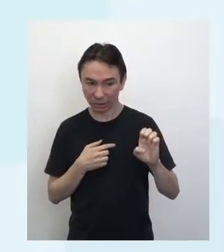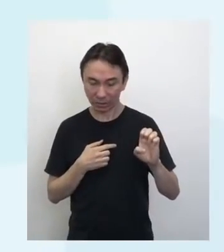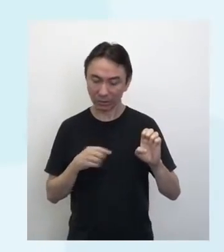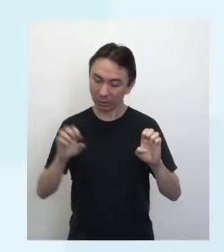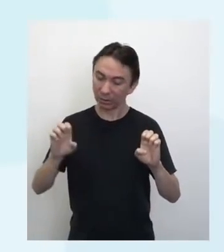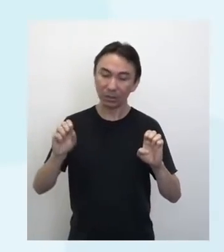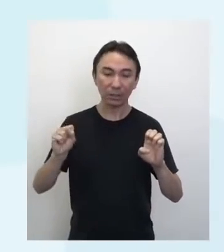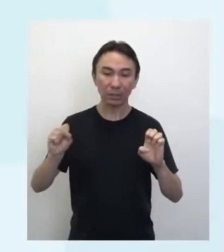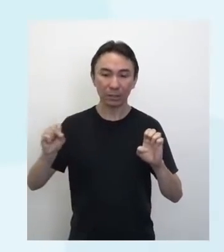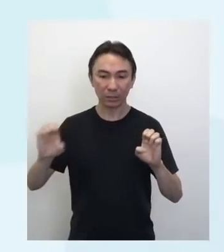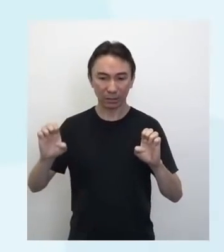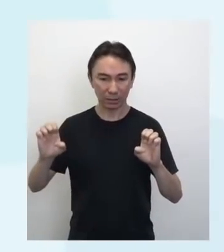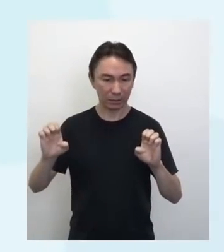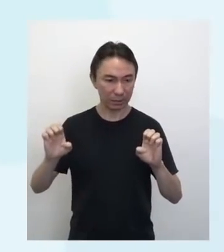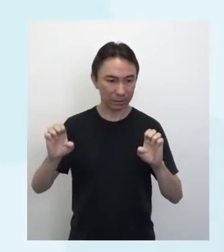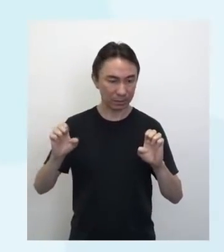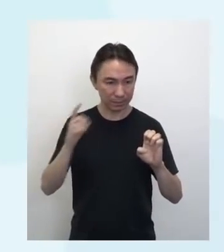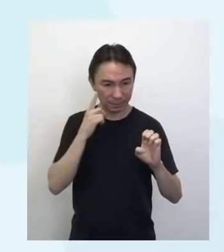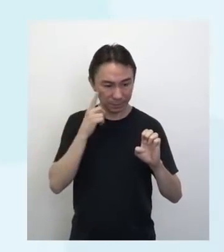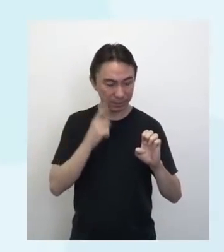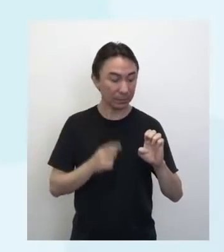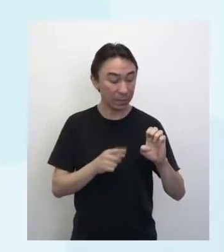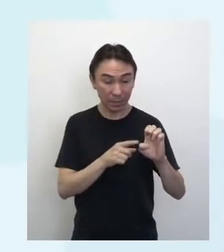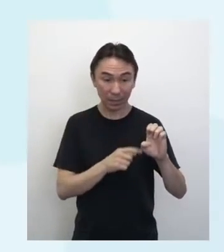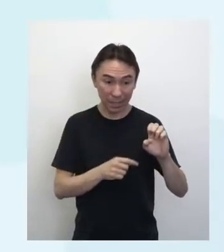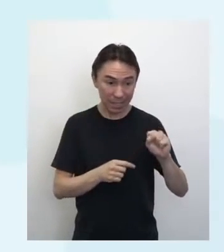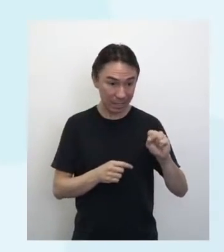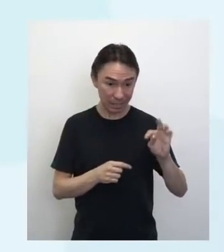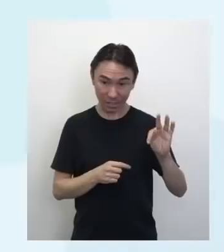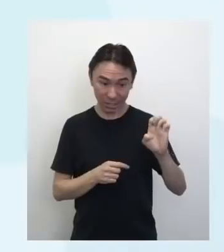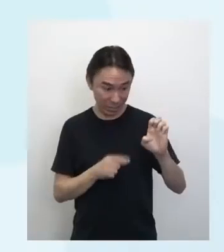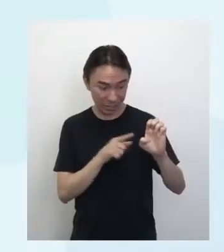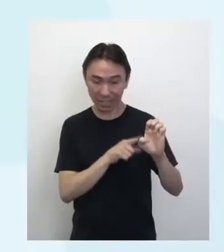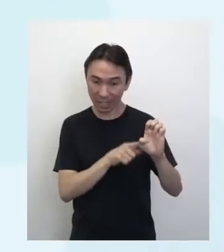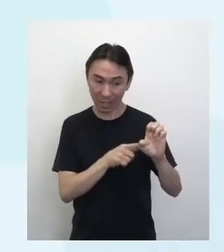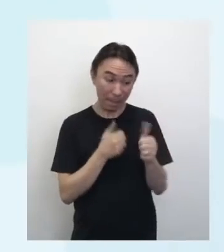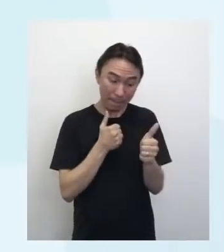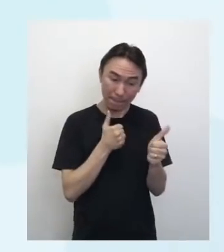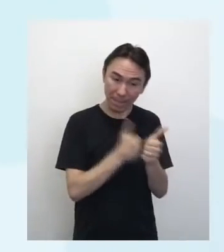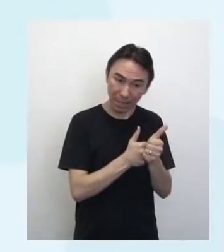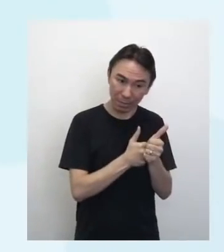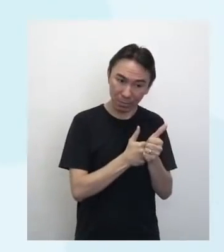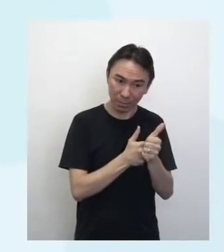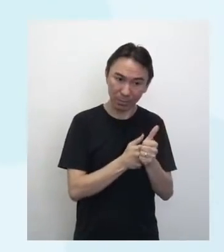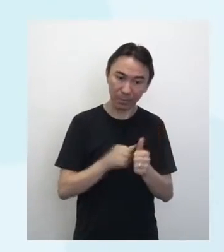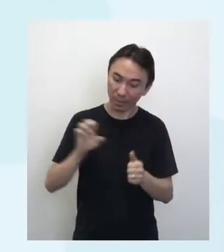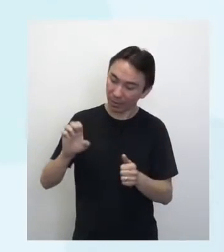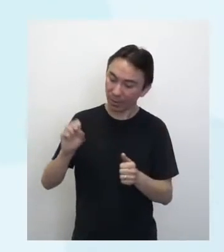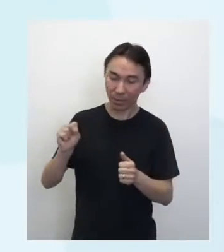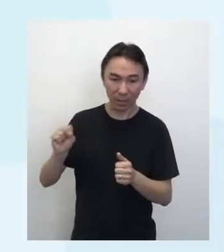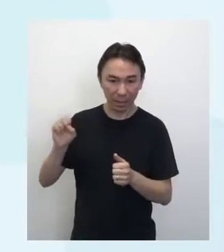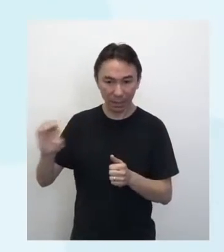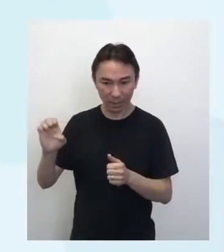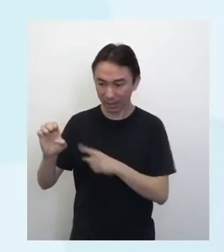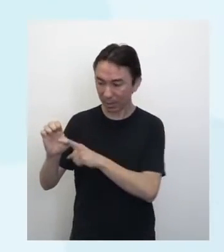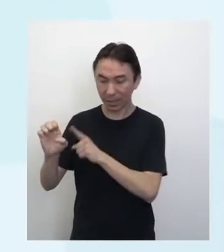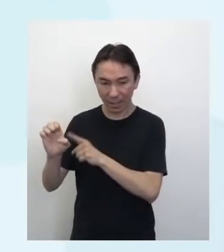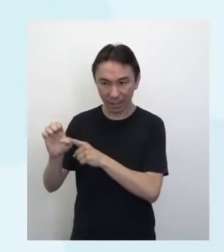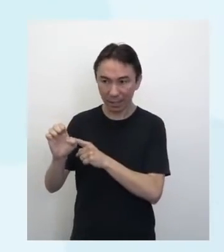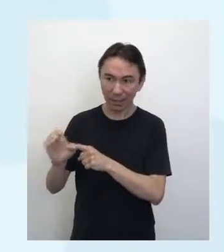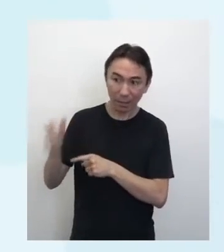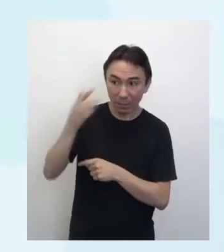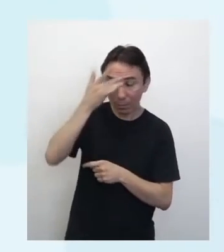ou Este é perto de quem fala e o Esse é perto de quem escuta